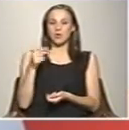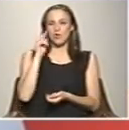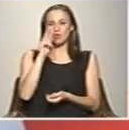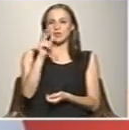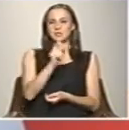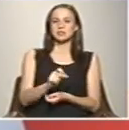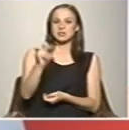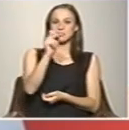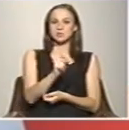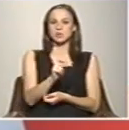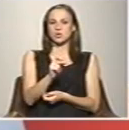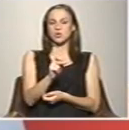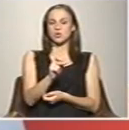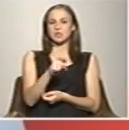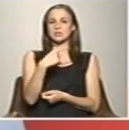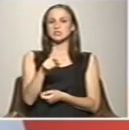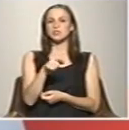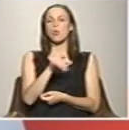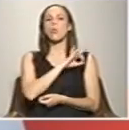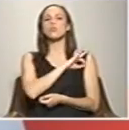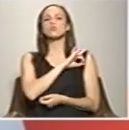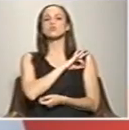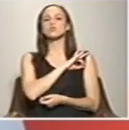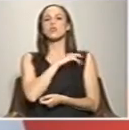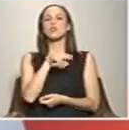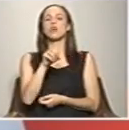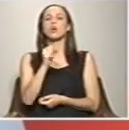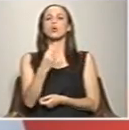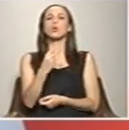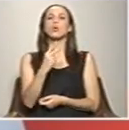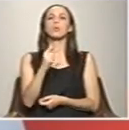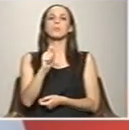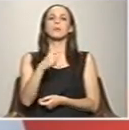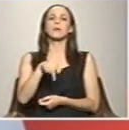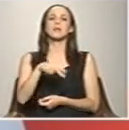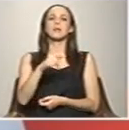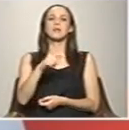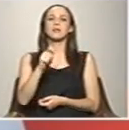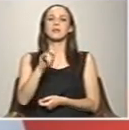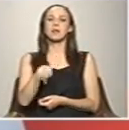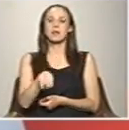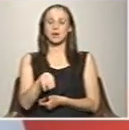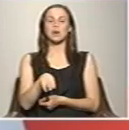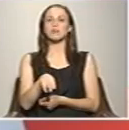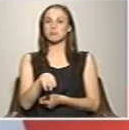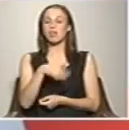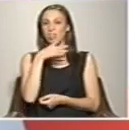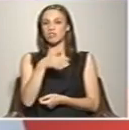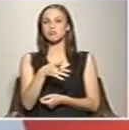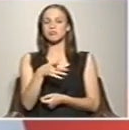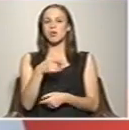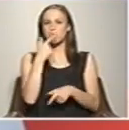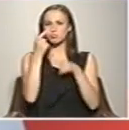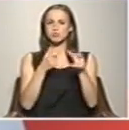nas letras pequeninas, um senhor qualquer que foi ao governo, que veio dizer, no fundo, com a autoridade dele, que muita